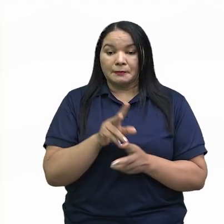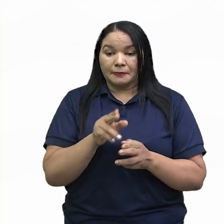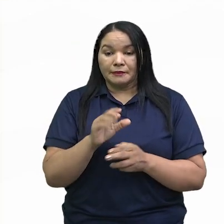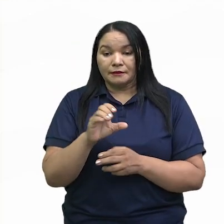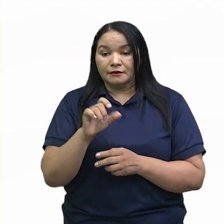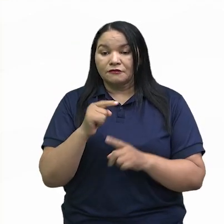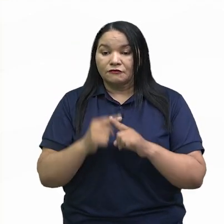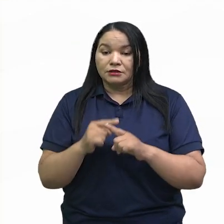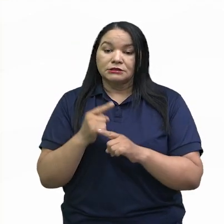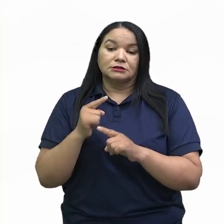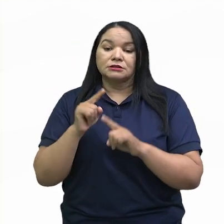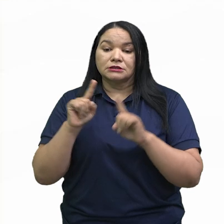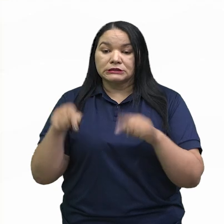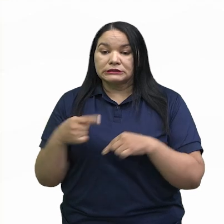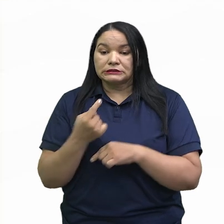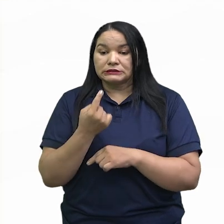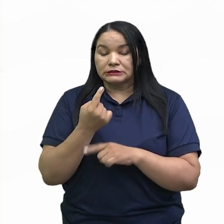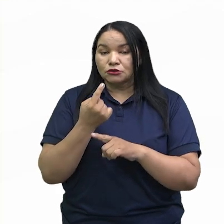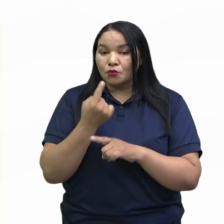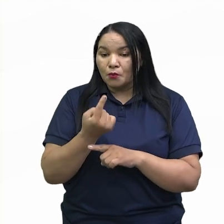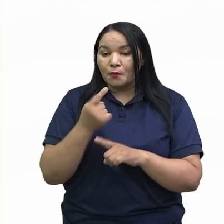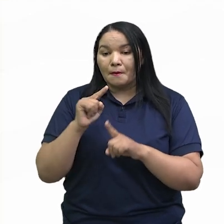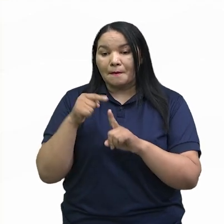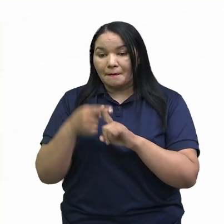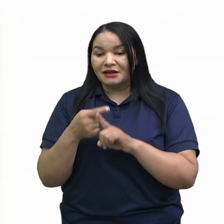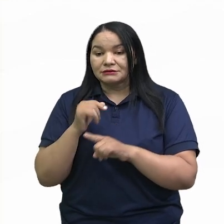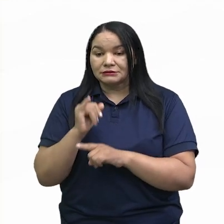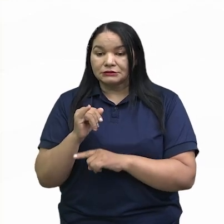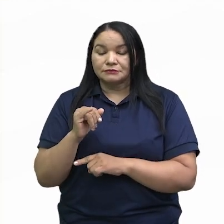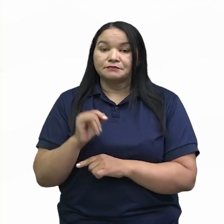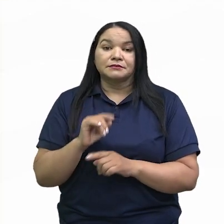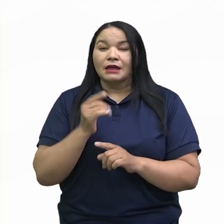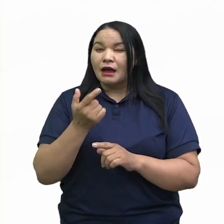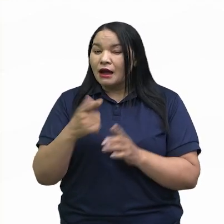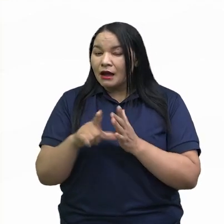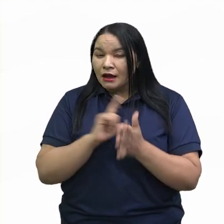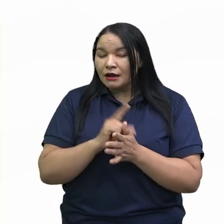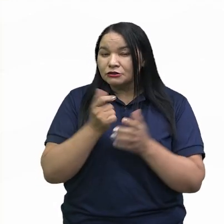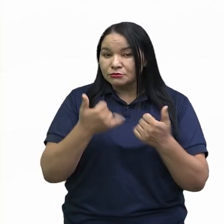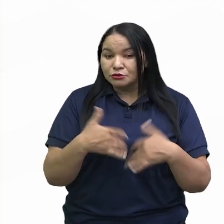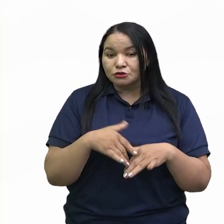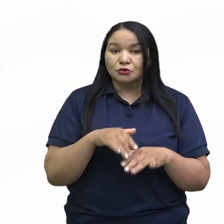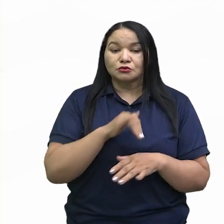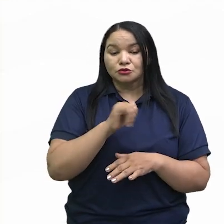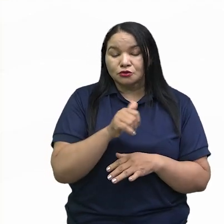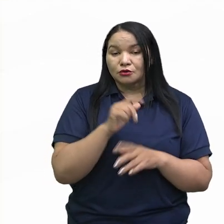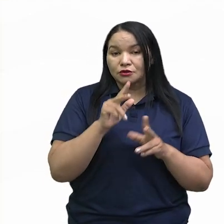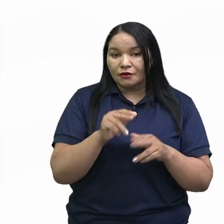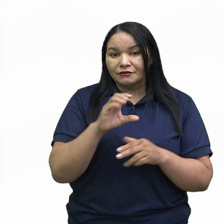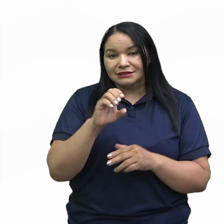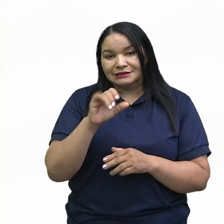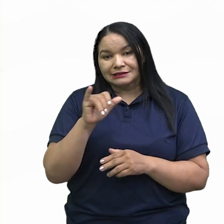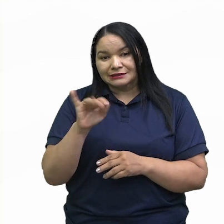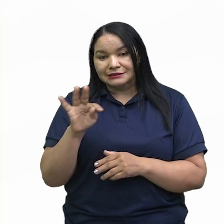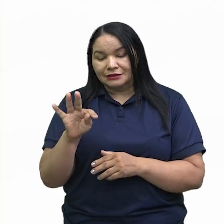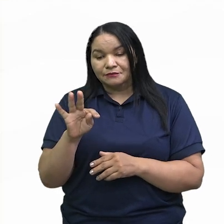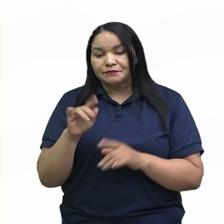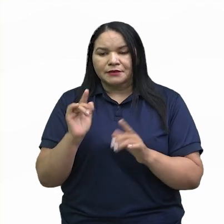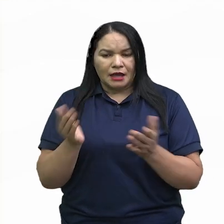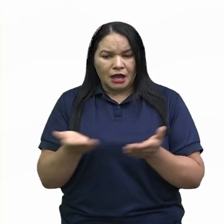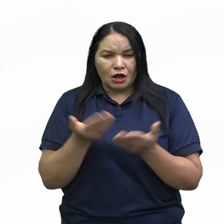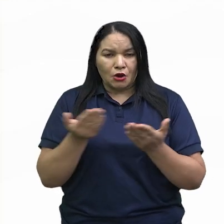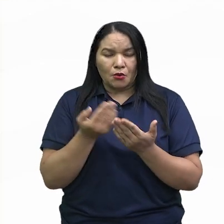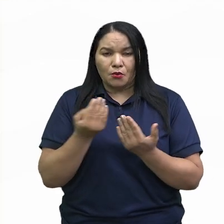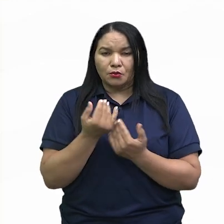Lá no juros simples, nós temos que juros é igual a CIT, né? J igual a CIT. Aqui, os juros eles